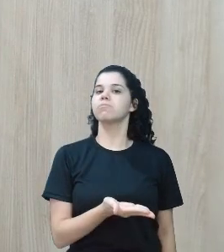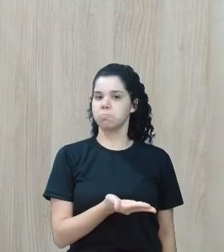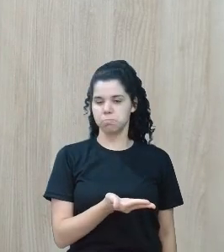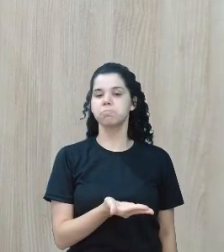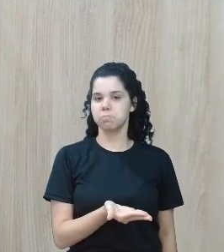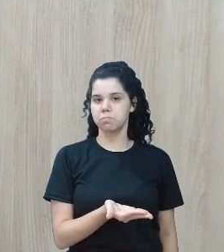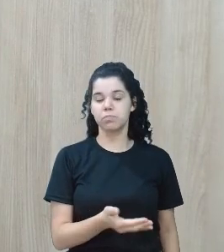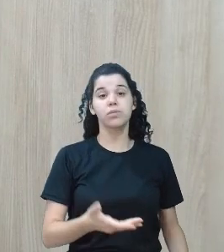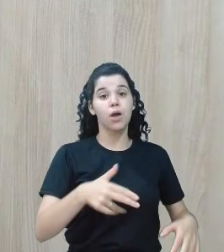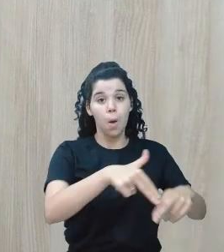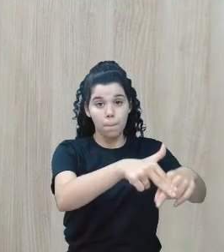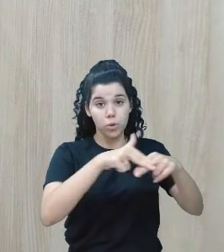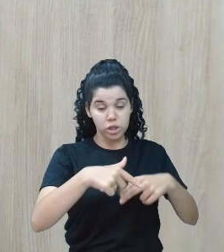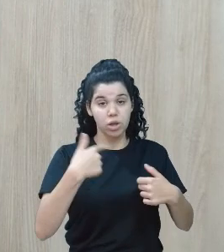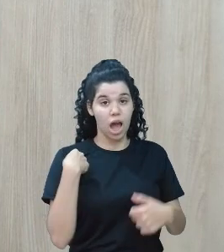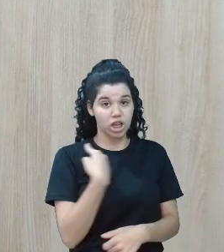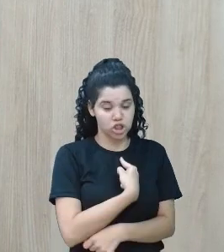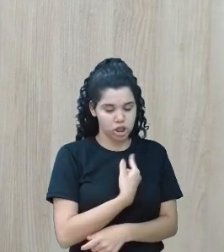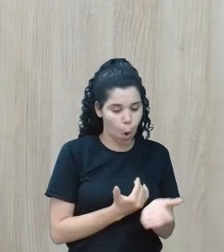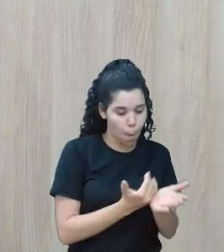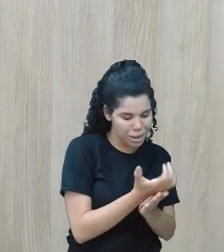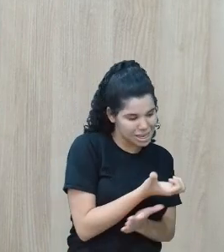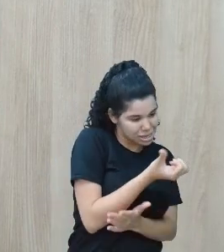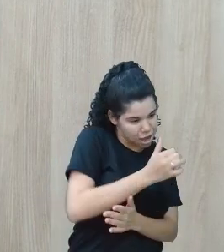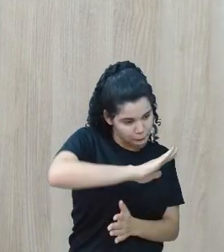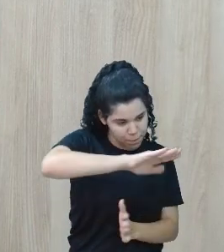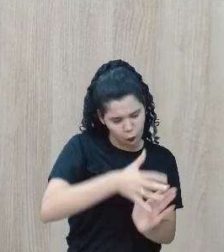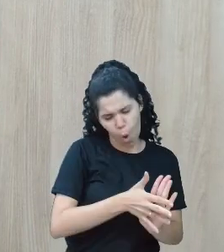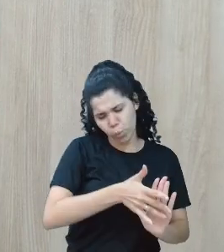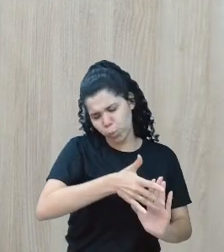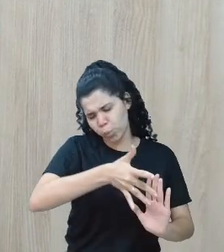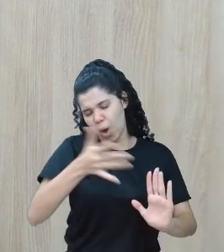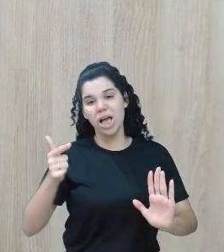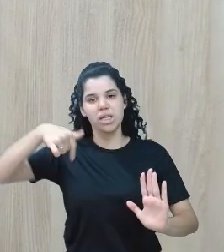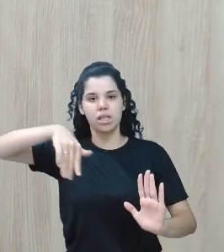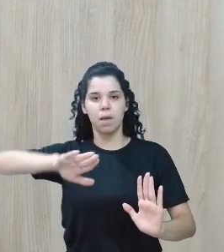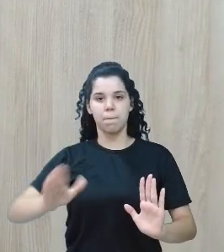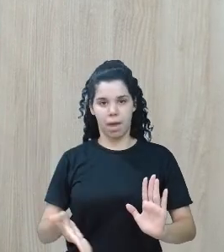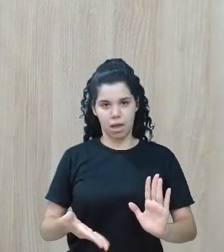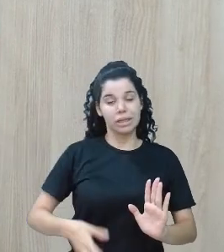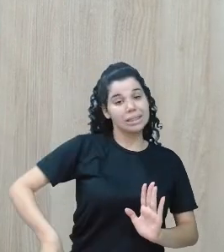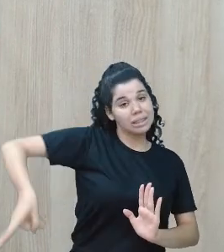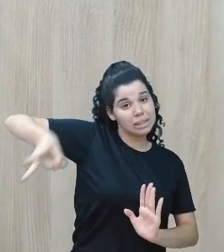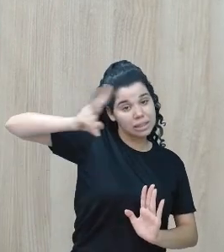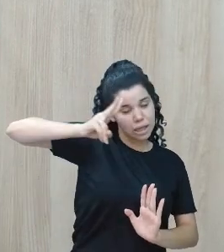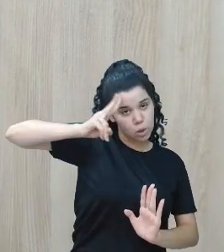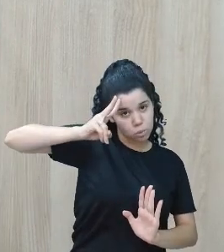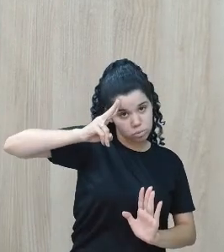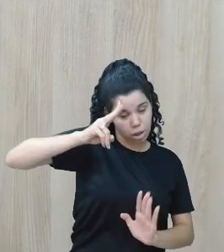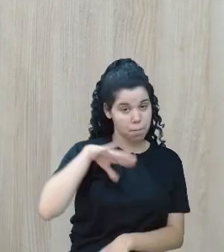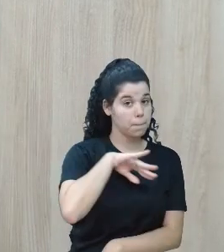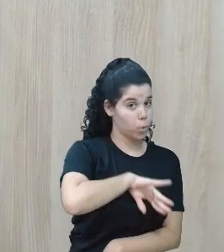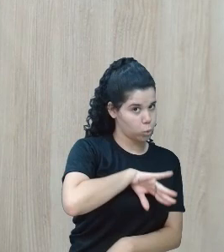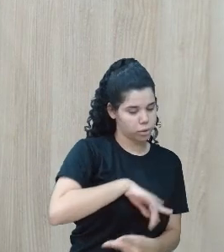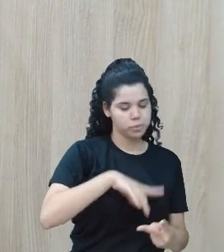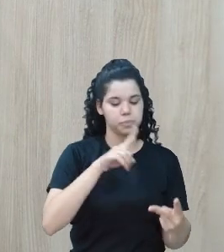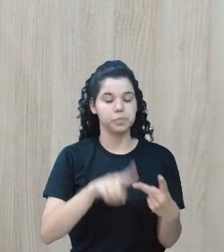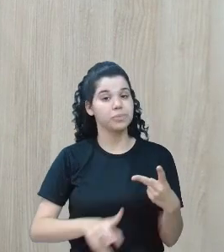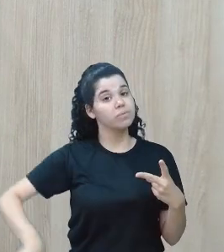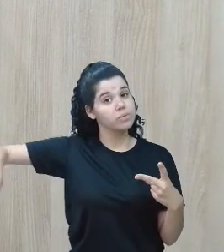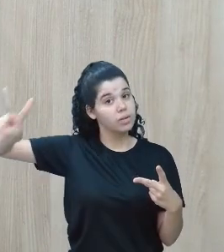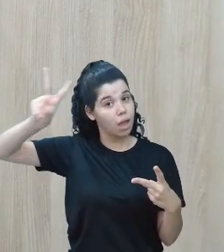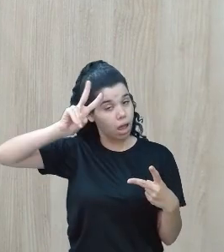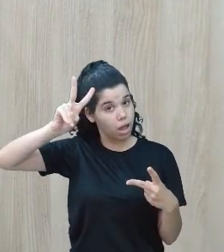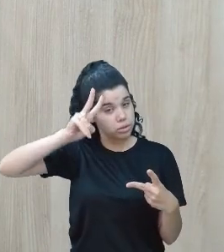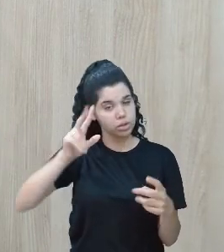6h30. Então, a gente fica de 6h30 às 7h30. Na segunda-feira, língua portuguesa e terça-feira